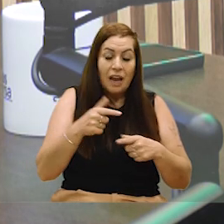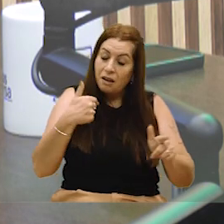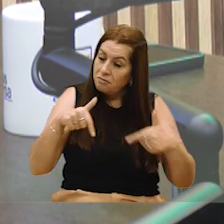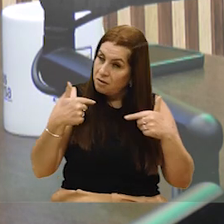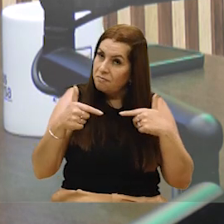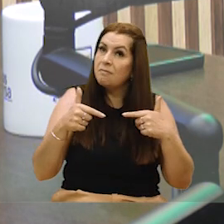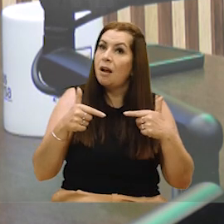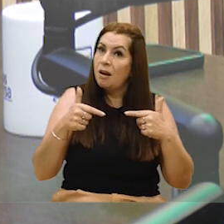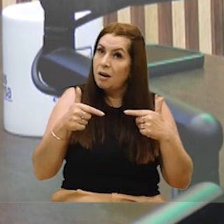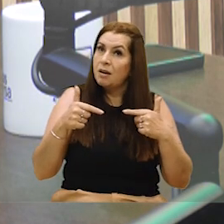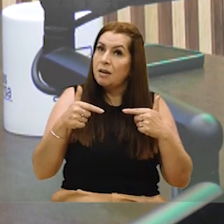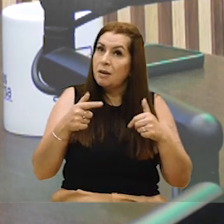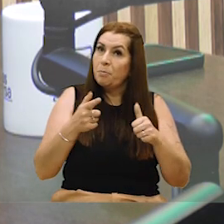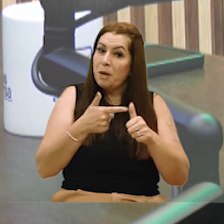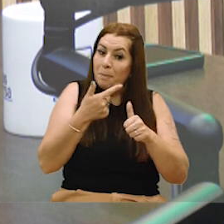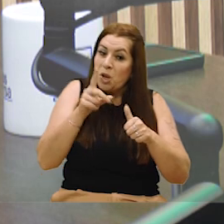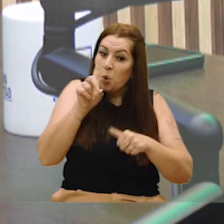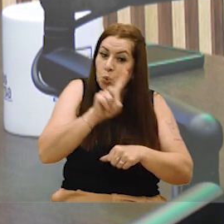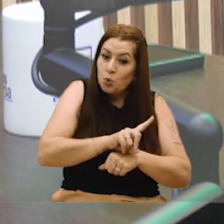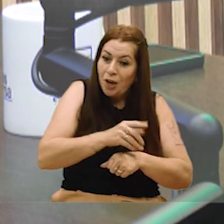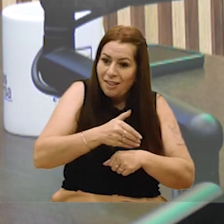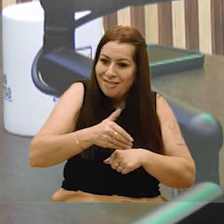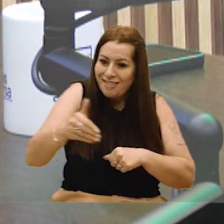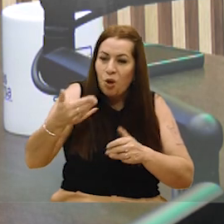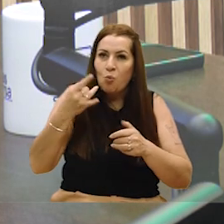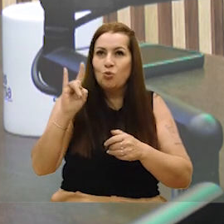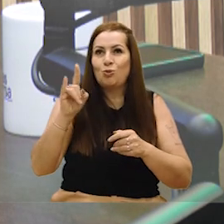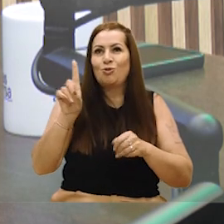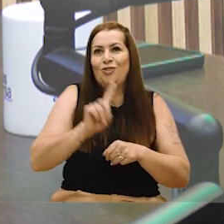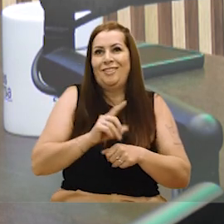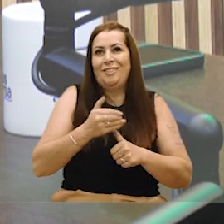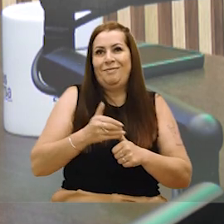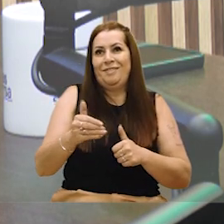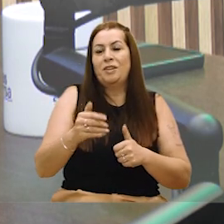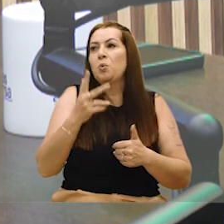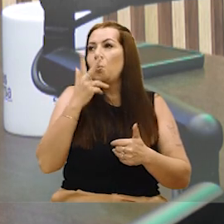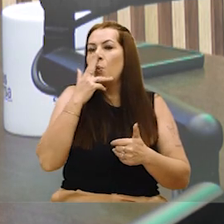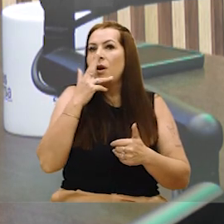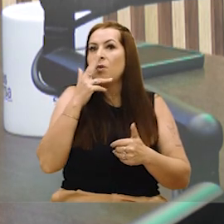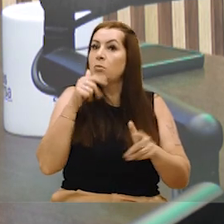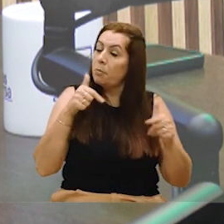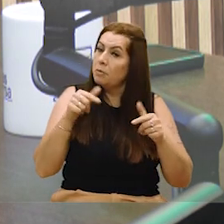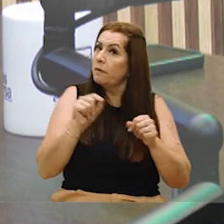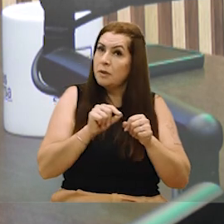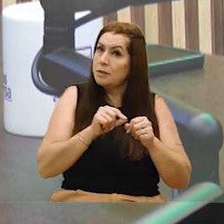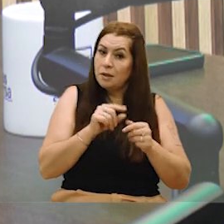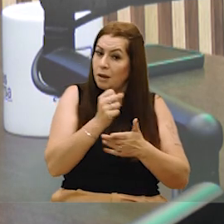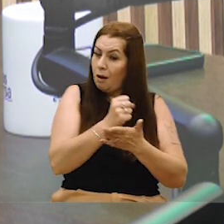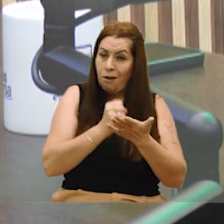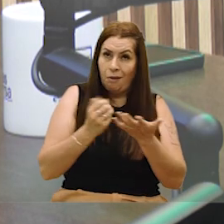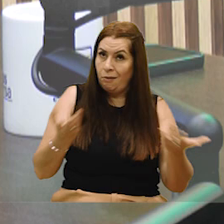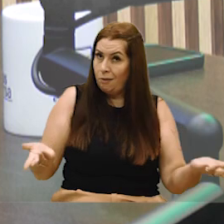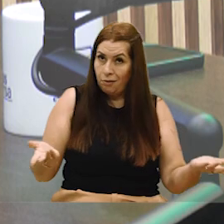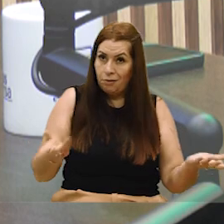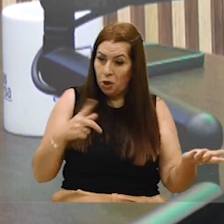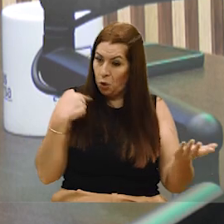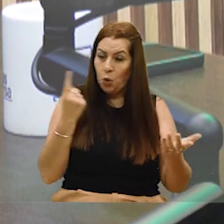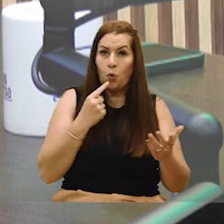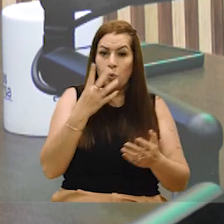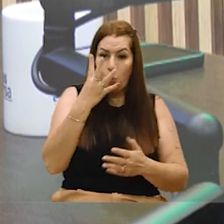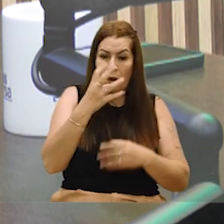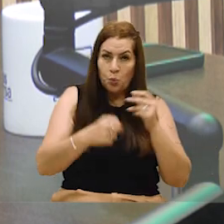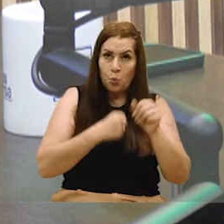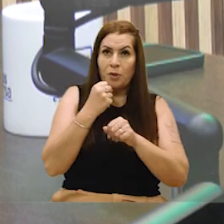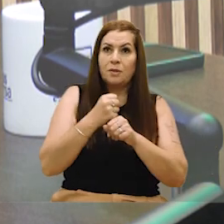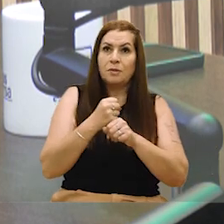eleger? É trabalhar durante o primeiro dia até o último dia de mandato. É como o trabalhador deve fazer quem tem carteira assinada. E